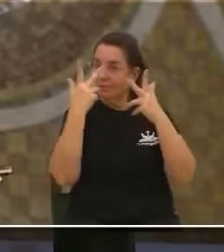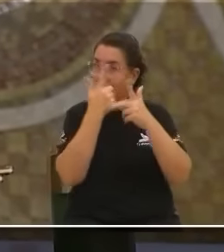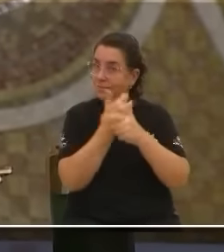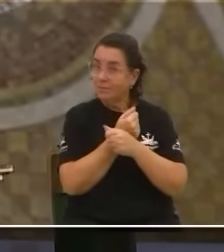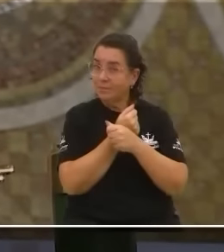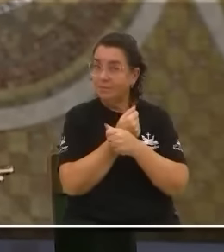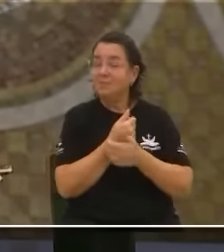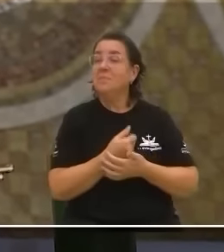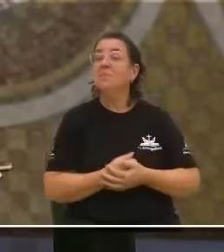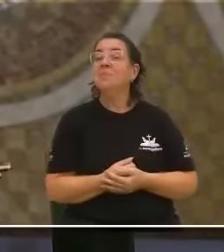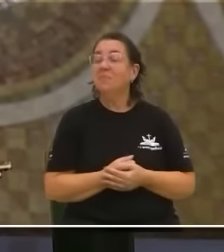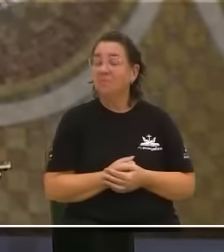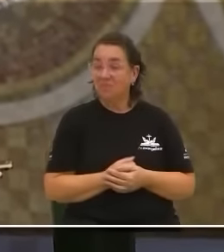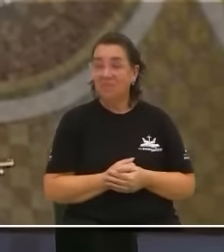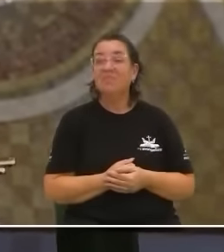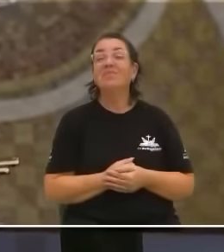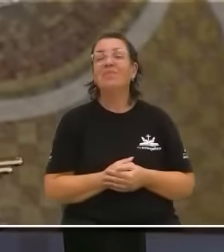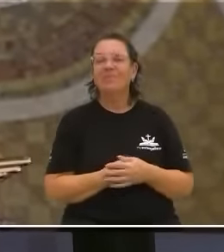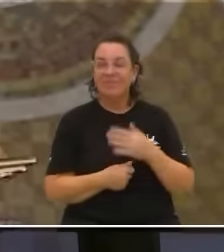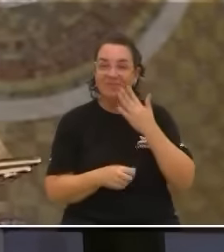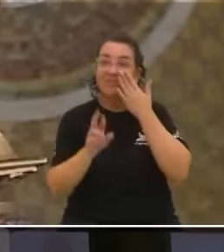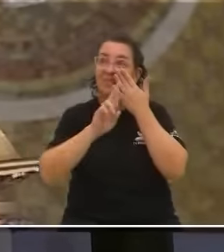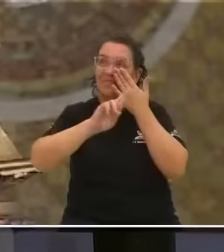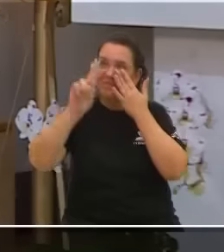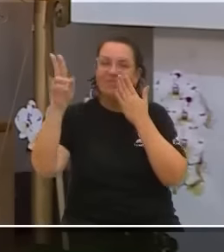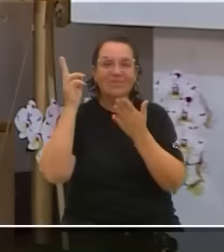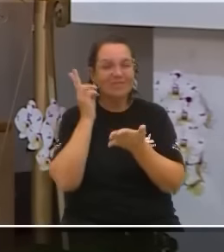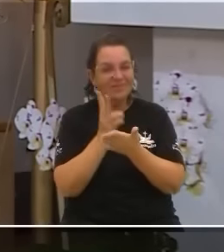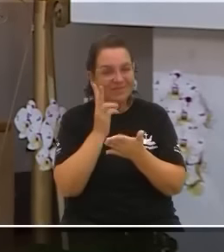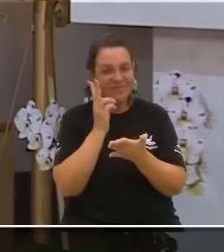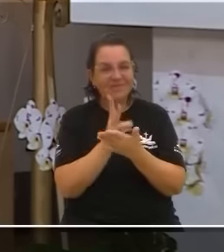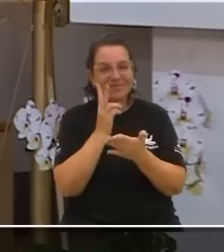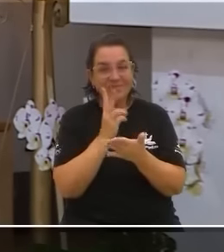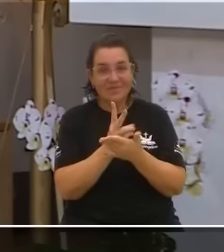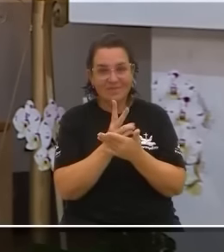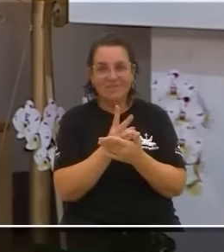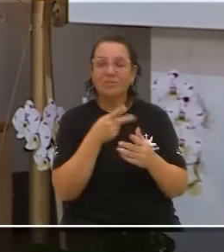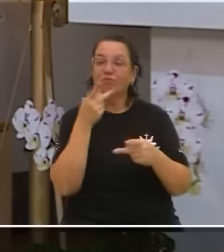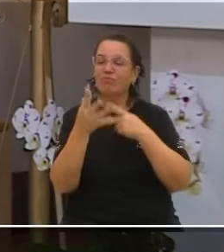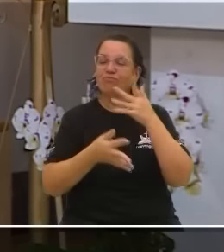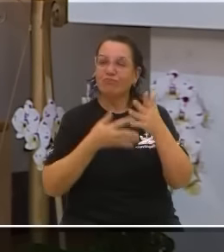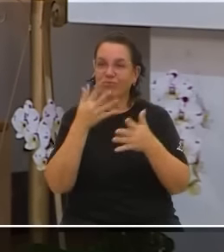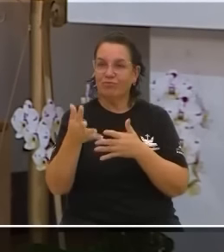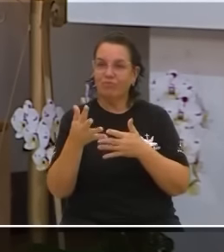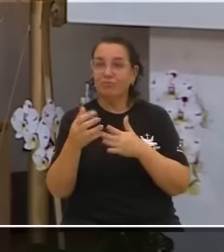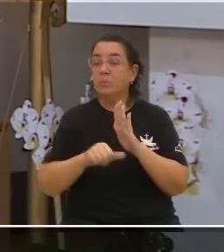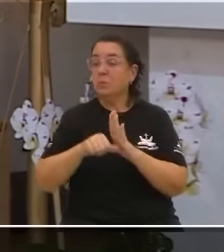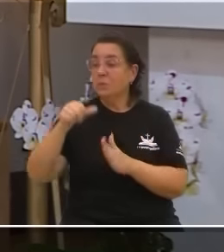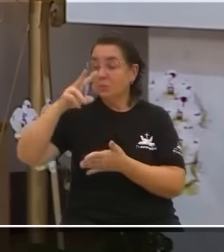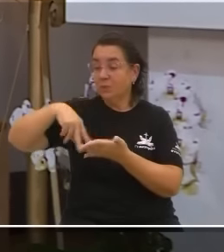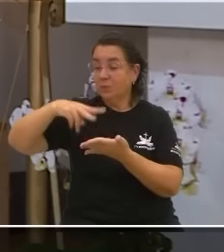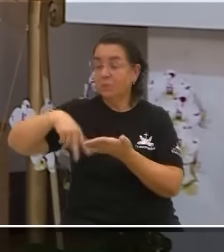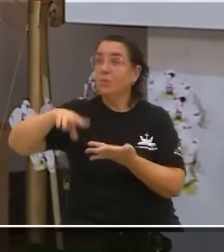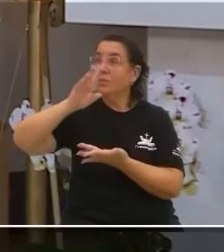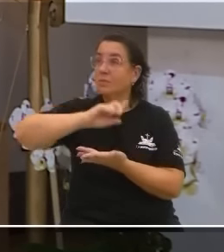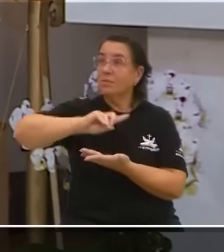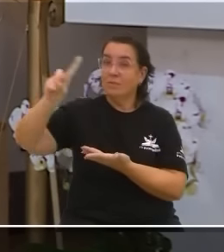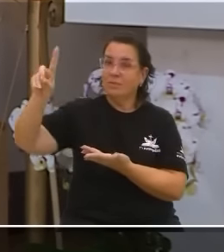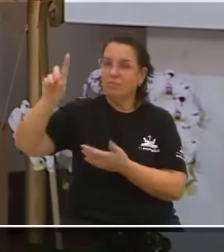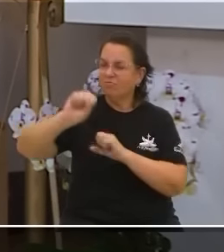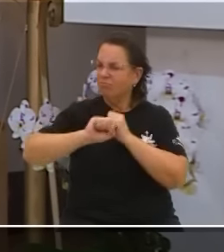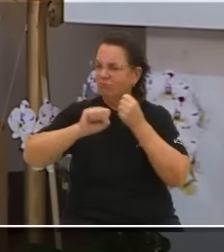linda, gente. O Senhor faz sempre essa declaração. Você lembra, primeira leitura, que Deus é grande. E